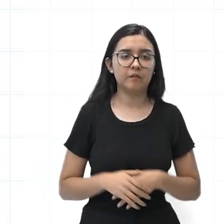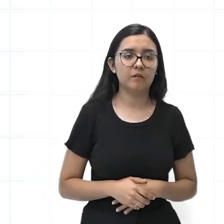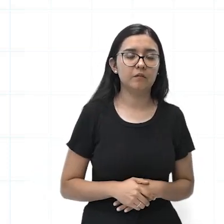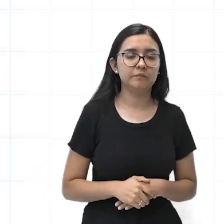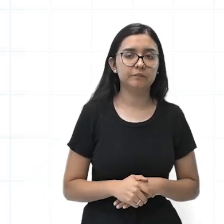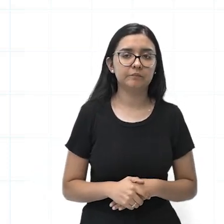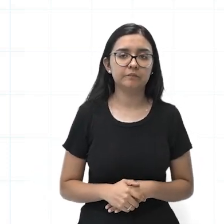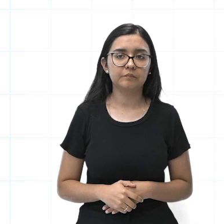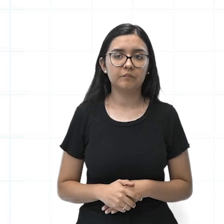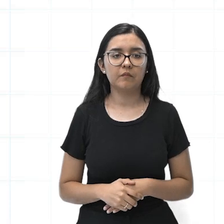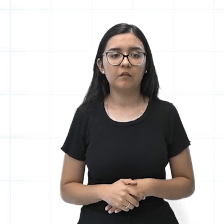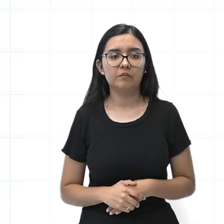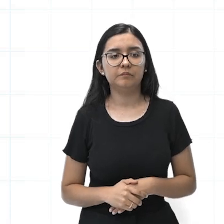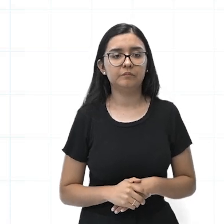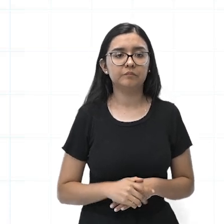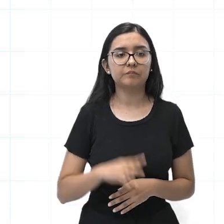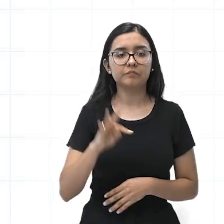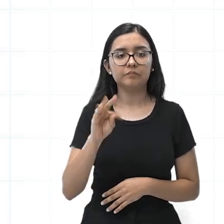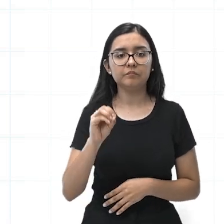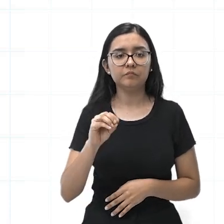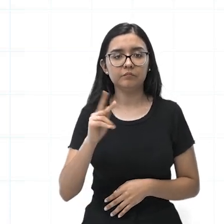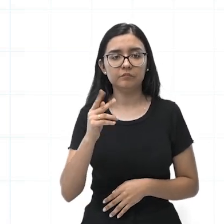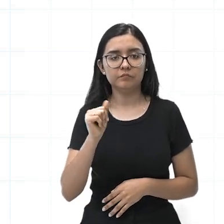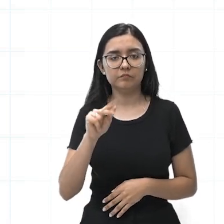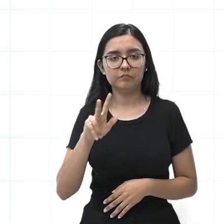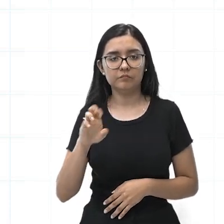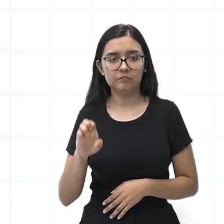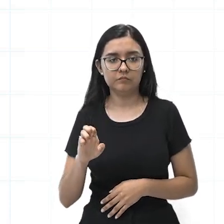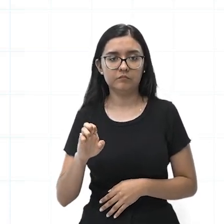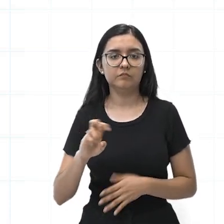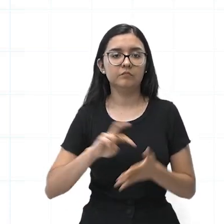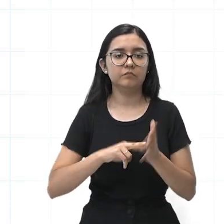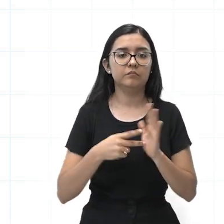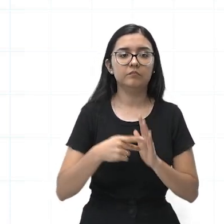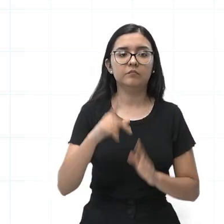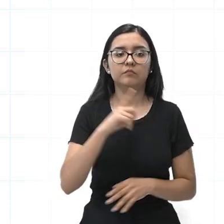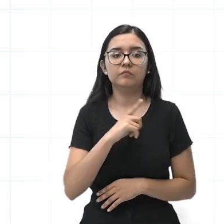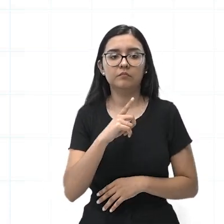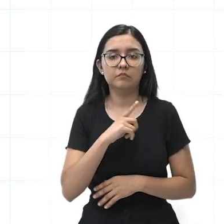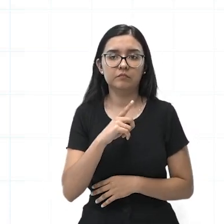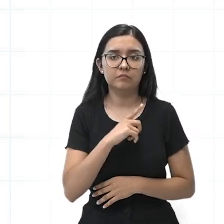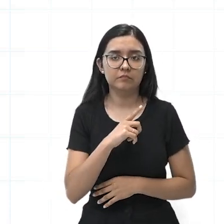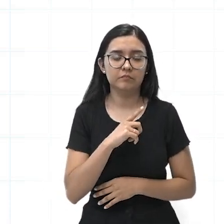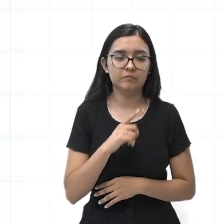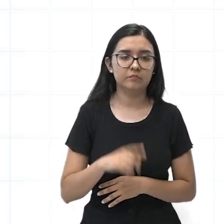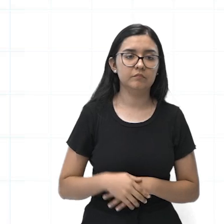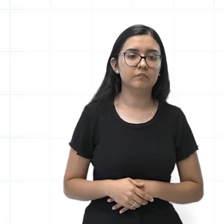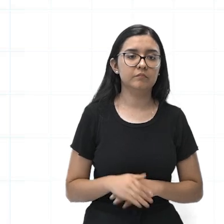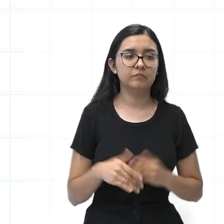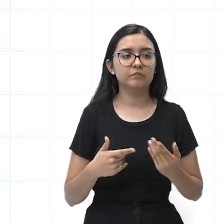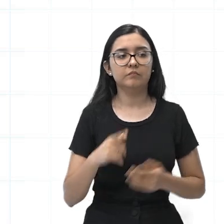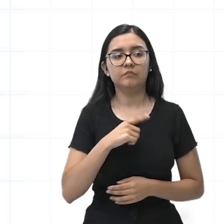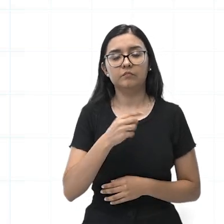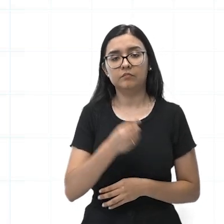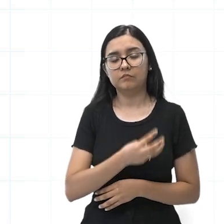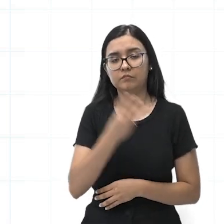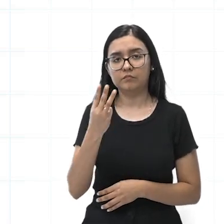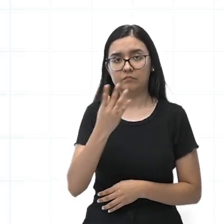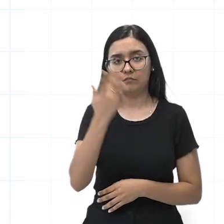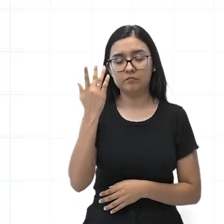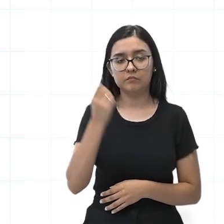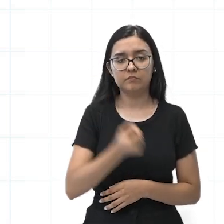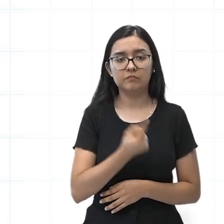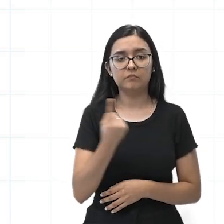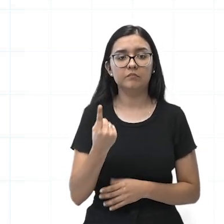Estou me referindo, né? To have. To have significa ter, e aí quando eu conjugo com terceira pessoa do singular, ele vai